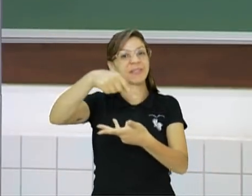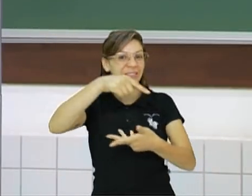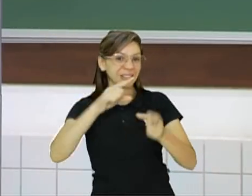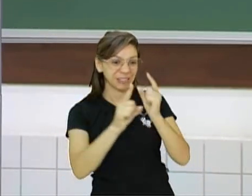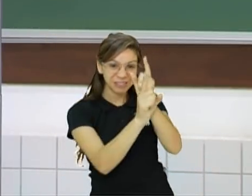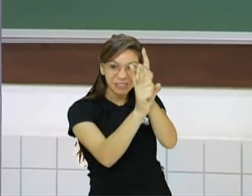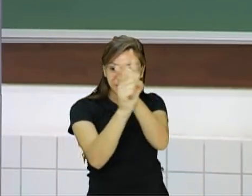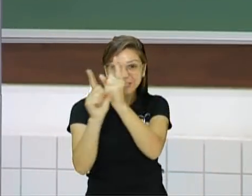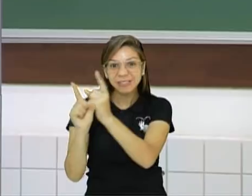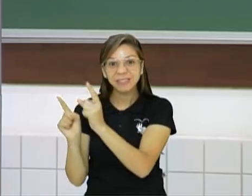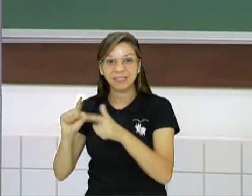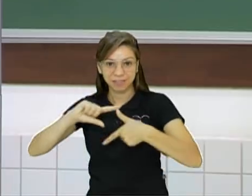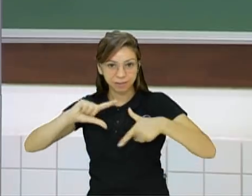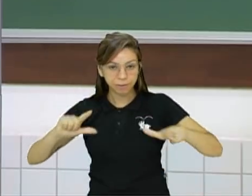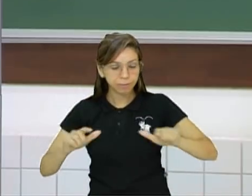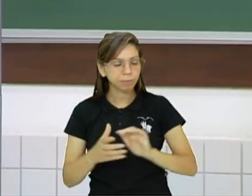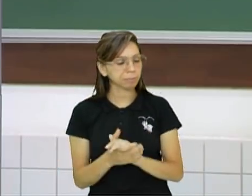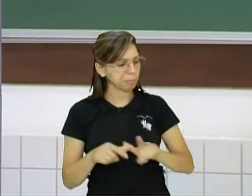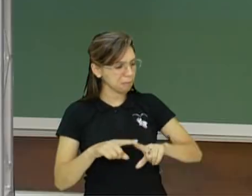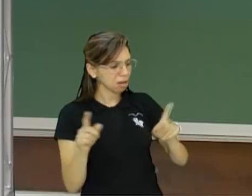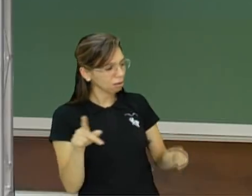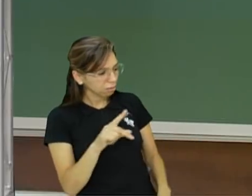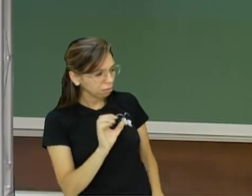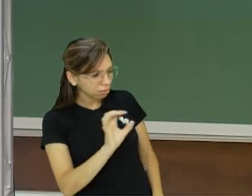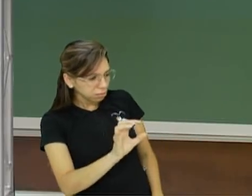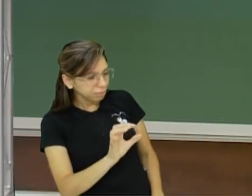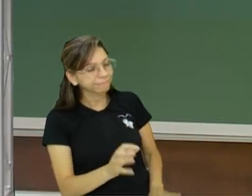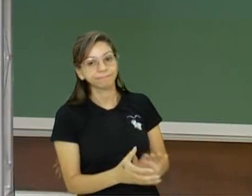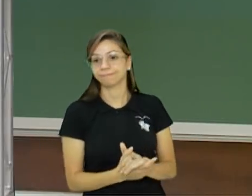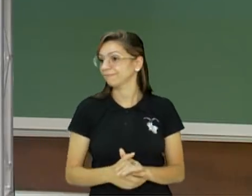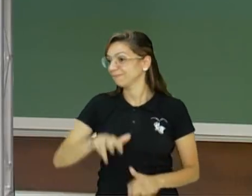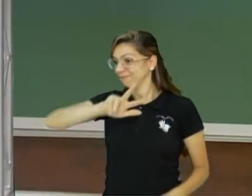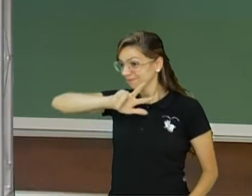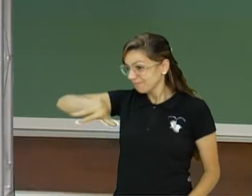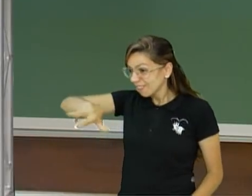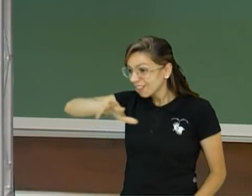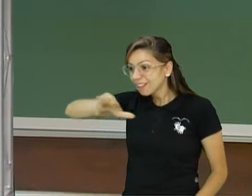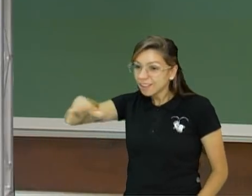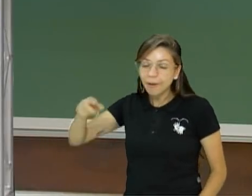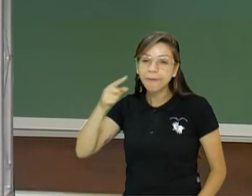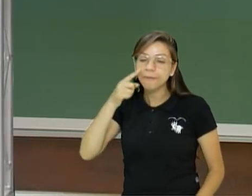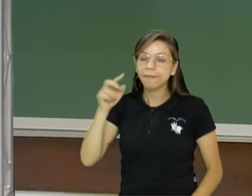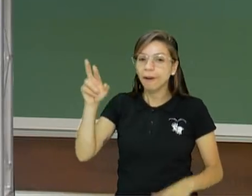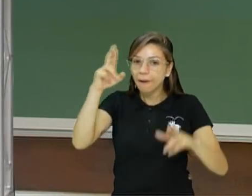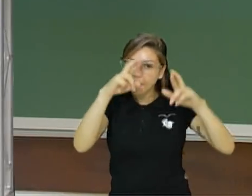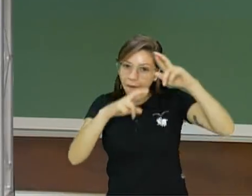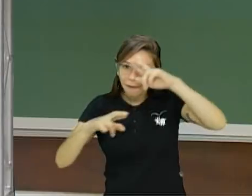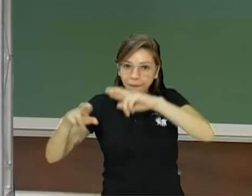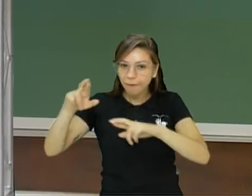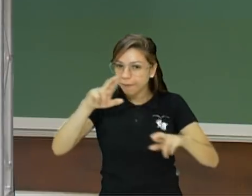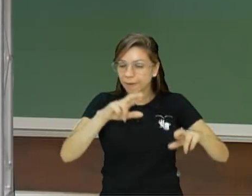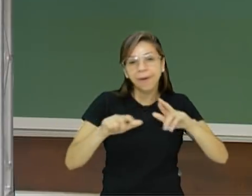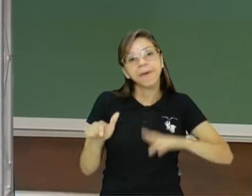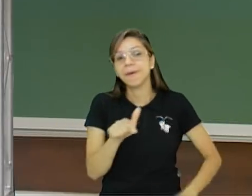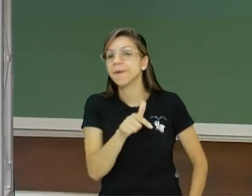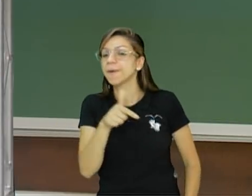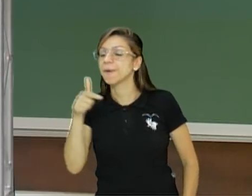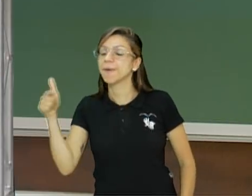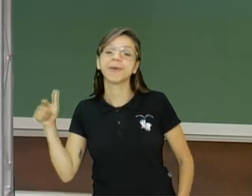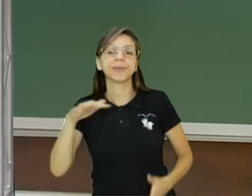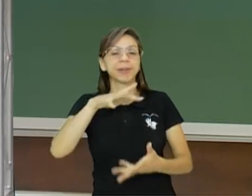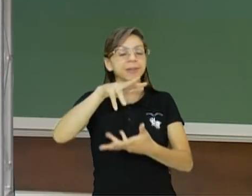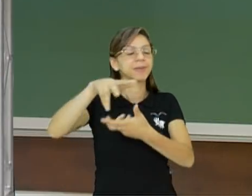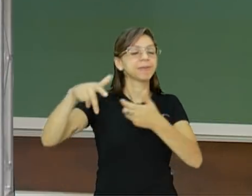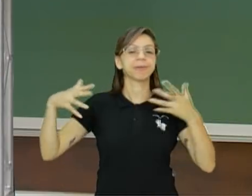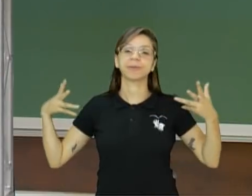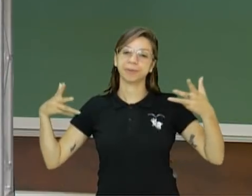mesmo? Mas é só isso, prof? Lógico que não! Vamos olhar então mais um pouquinho desse mundo